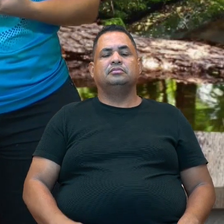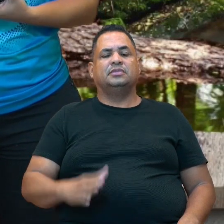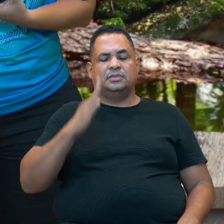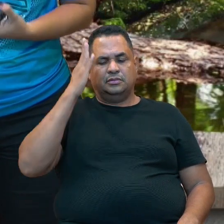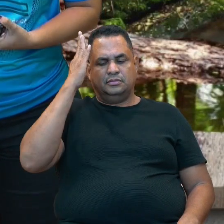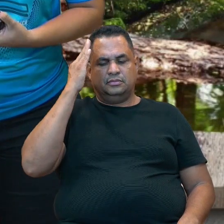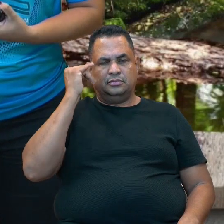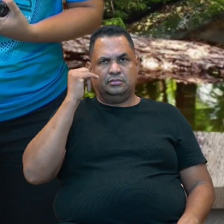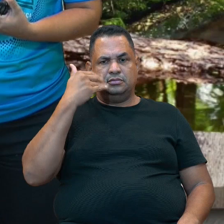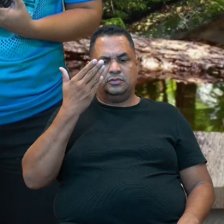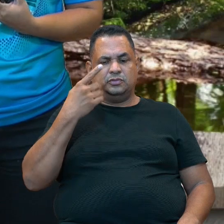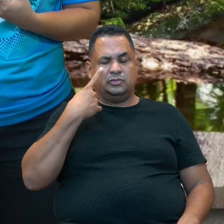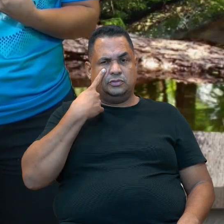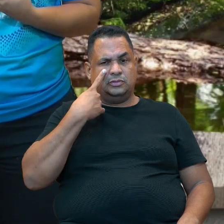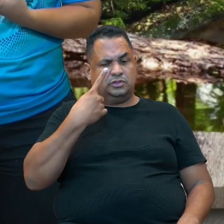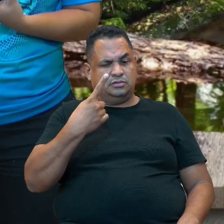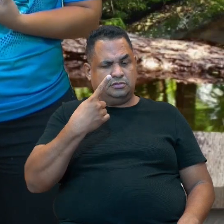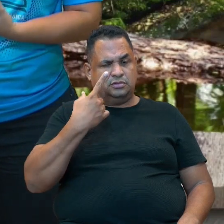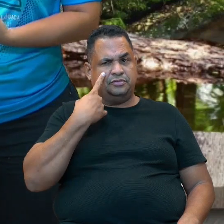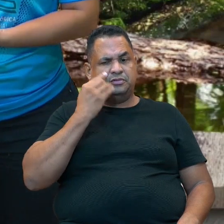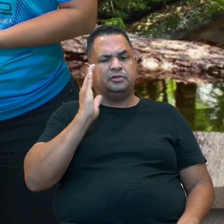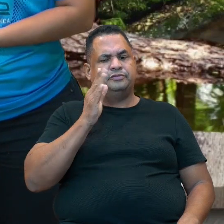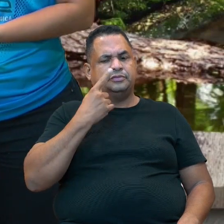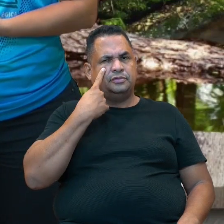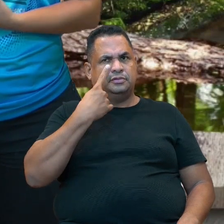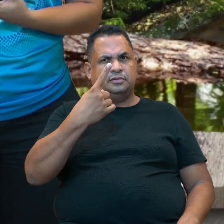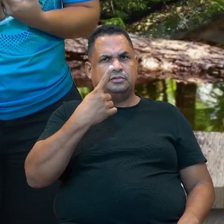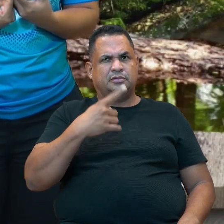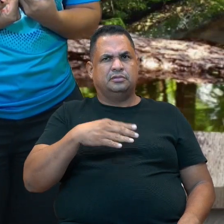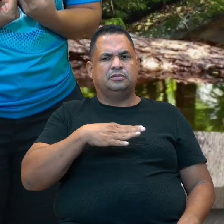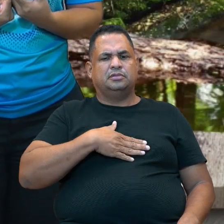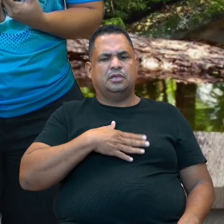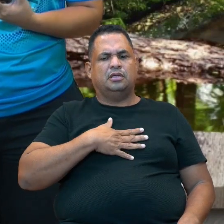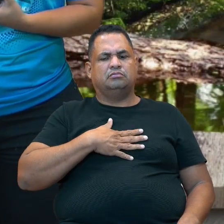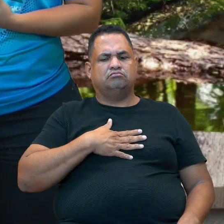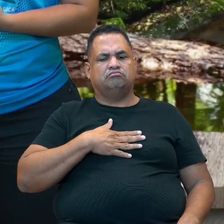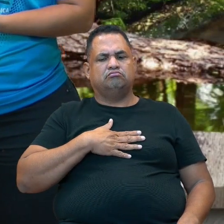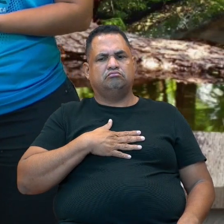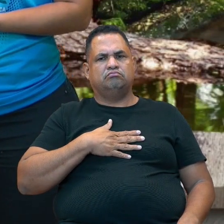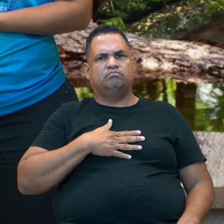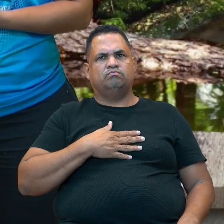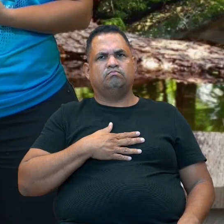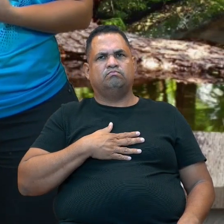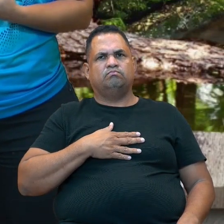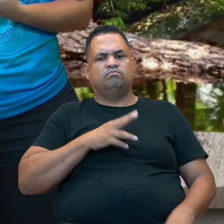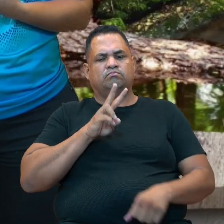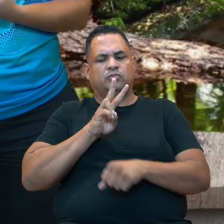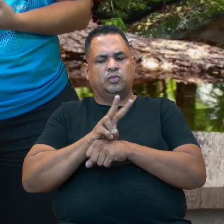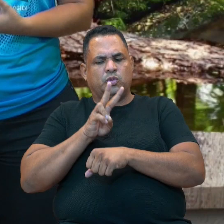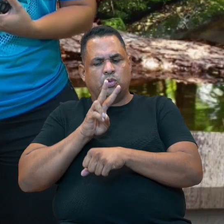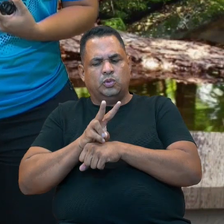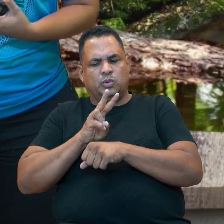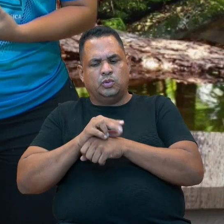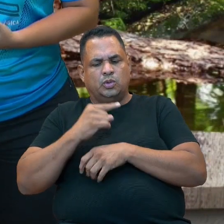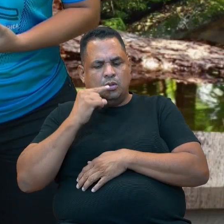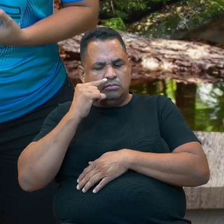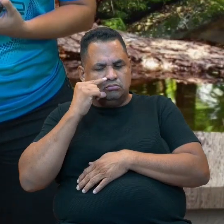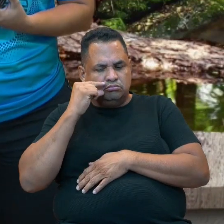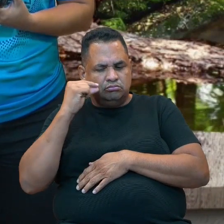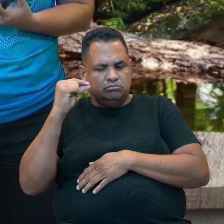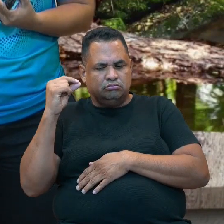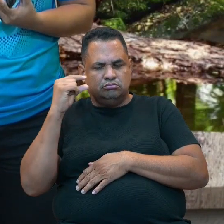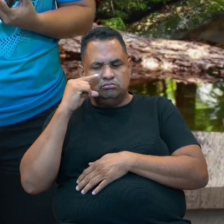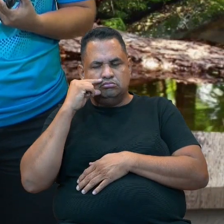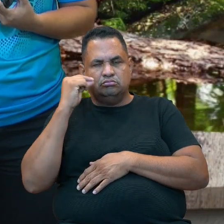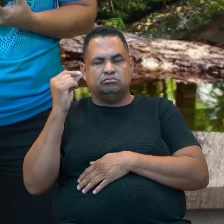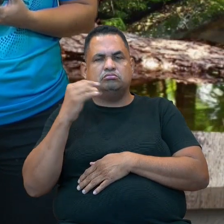deve ter observado, né? Se você cria gatos, você já deve ter observado que eles adoram,